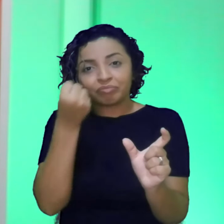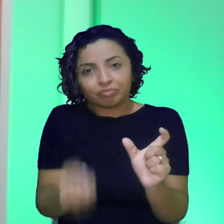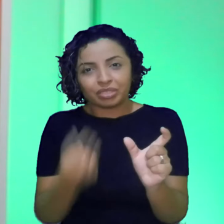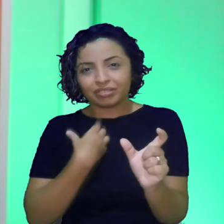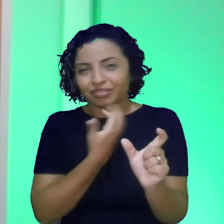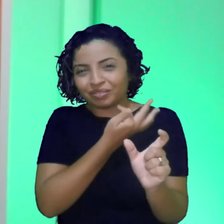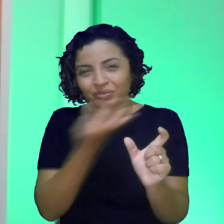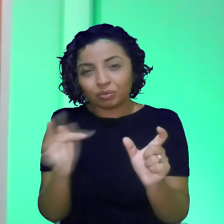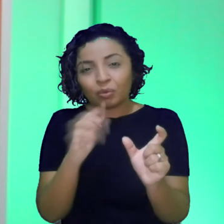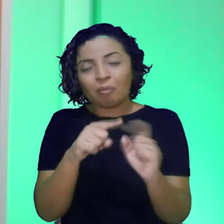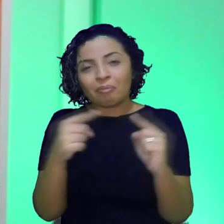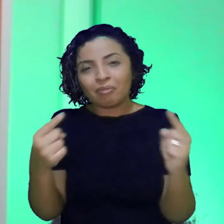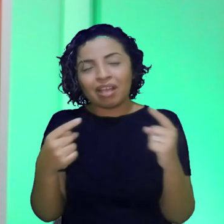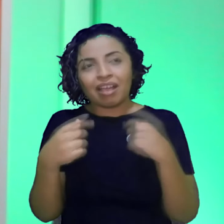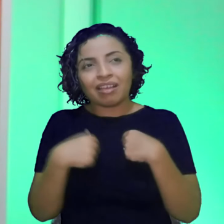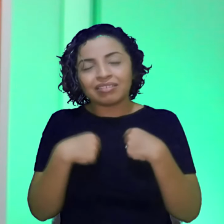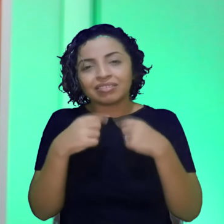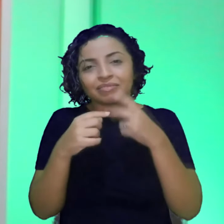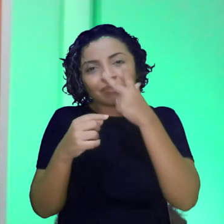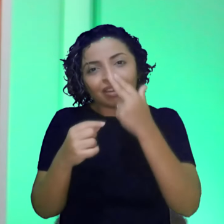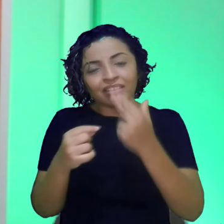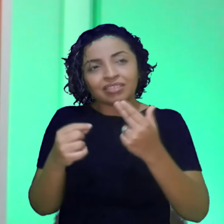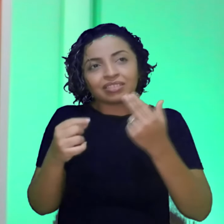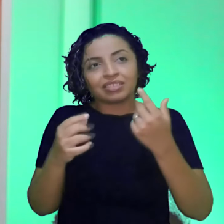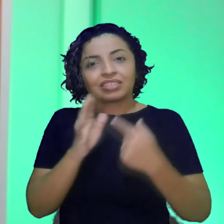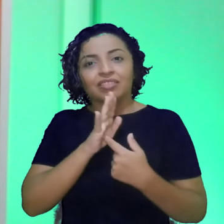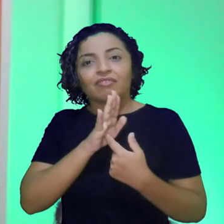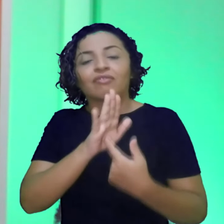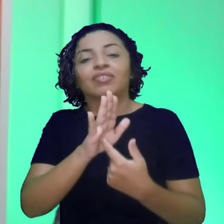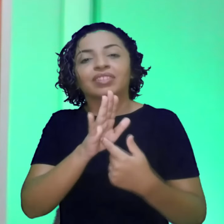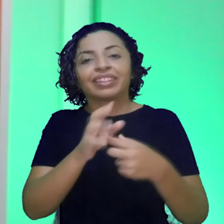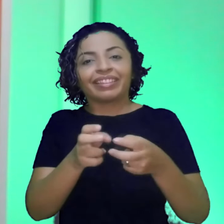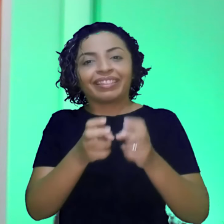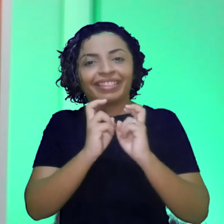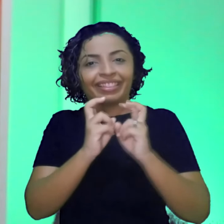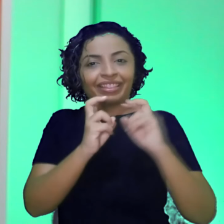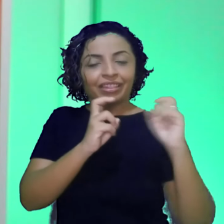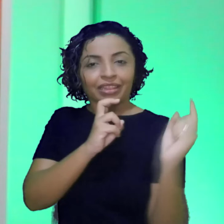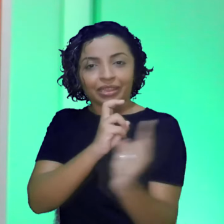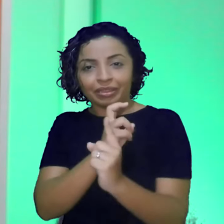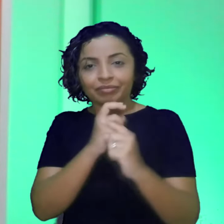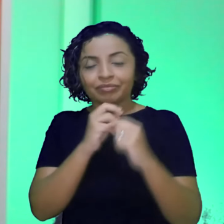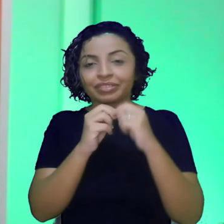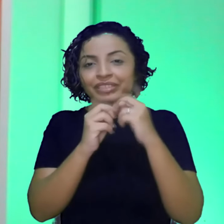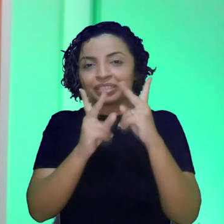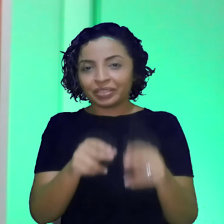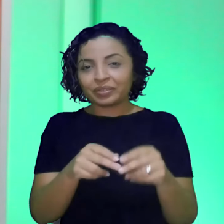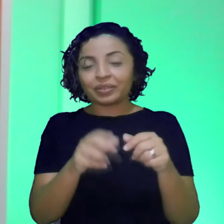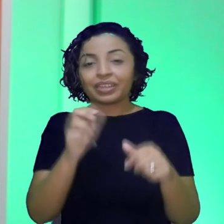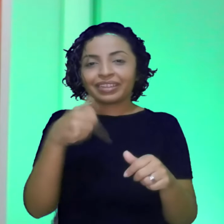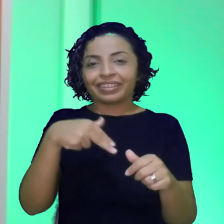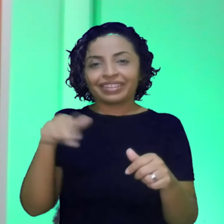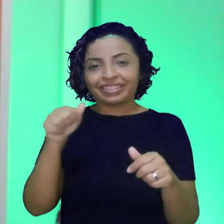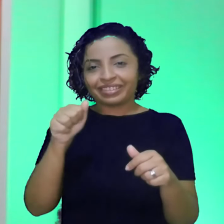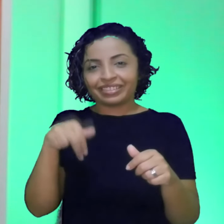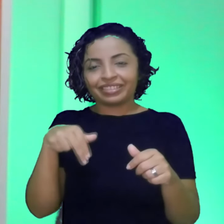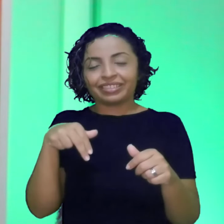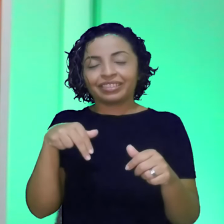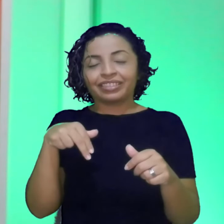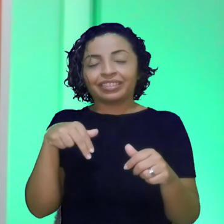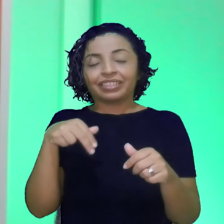suas dores, mas faz de lançar-se na sua frente como a Anna Karenina de Tolstói. E o que é morte